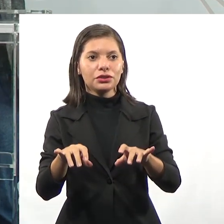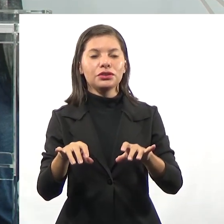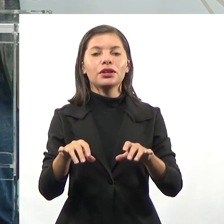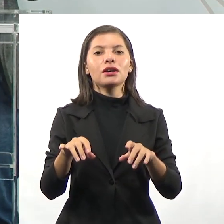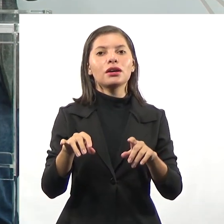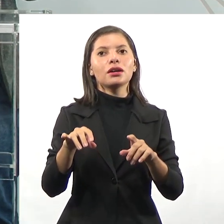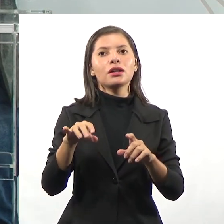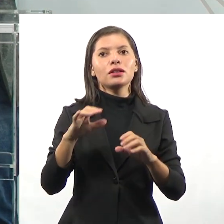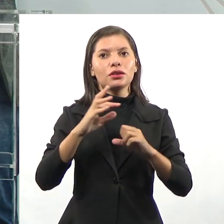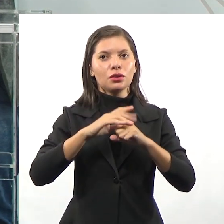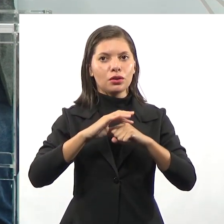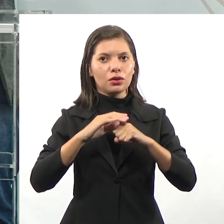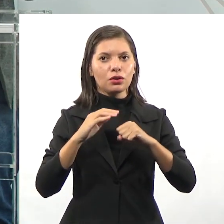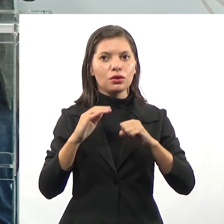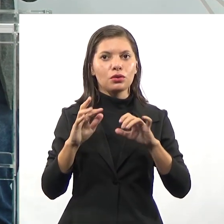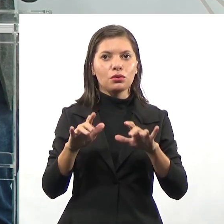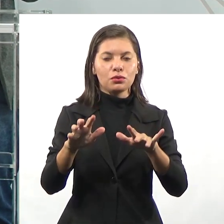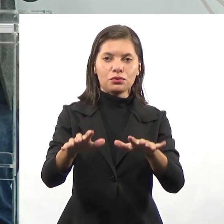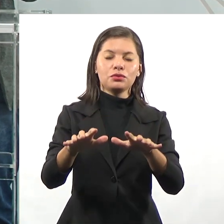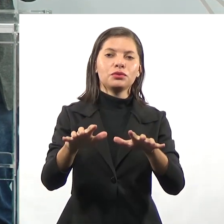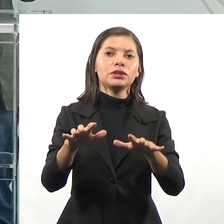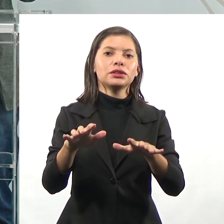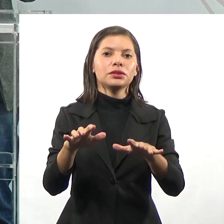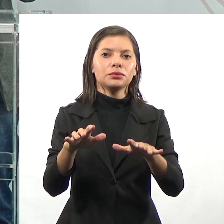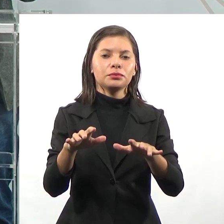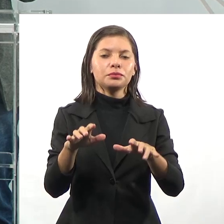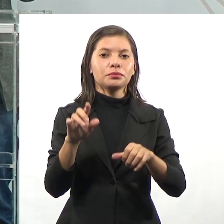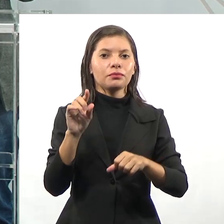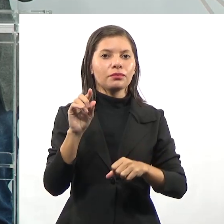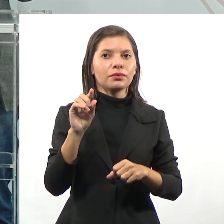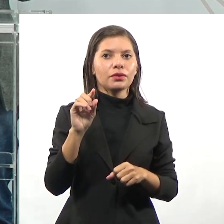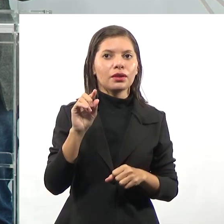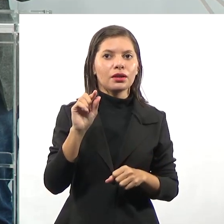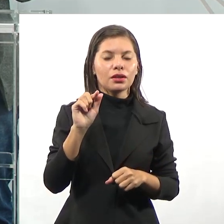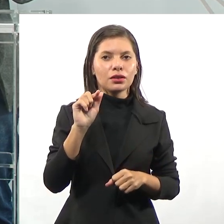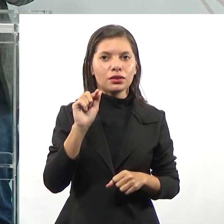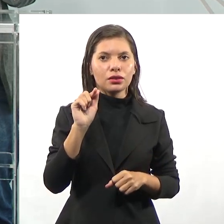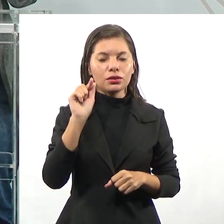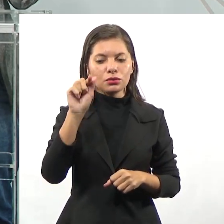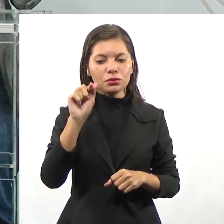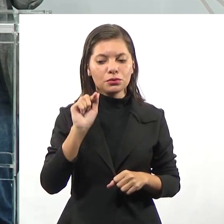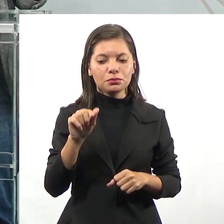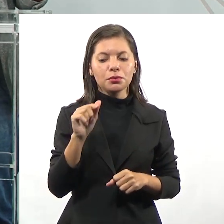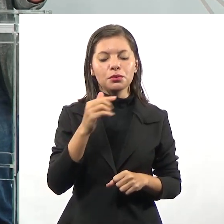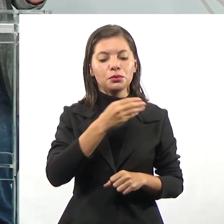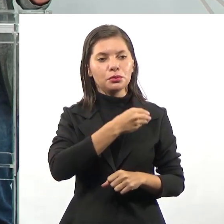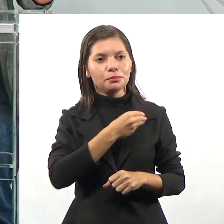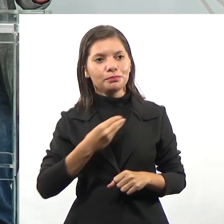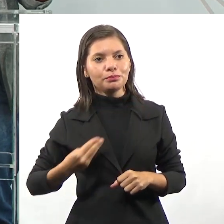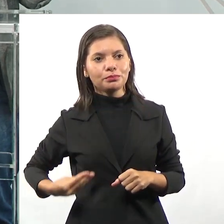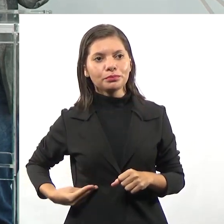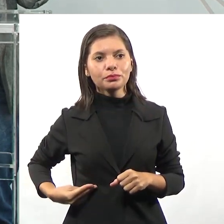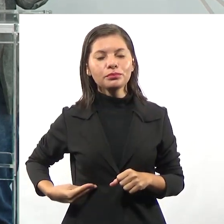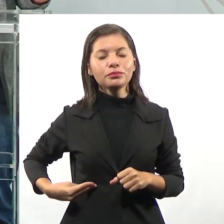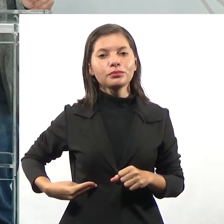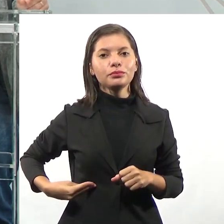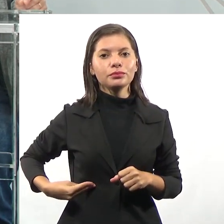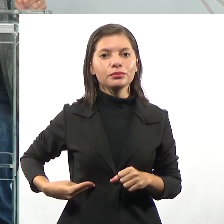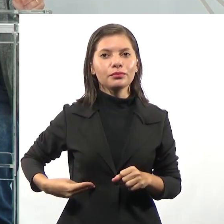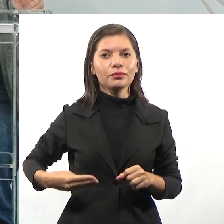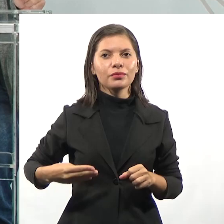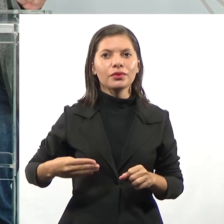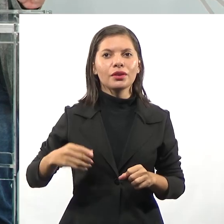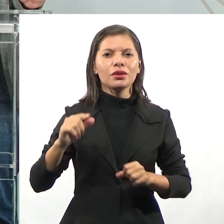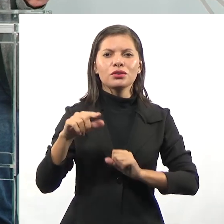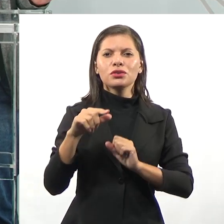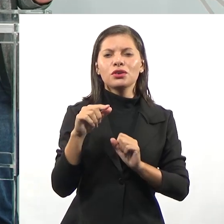covid, espaço, site, dois pontos, gov.br. Então ele só vai buscar em sites